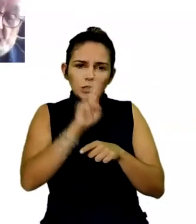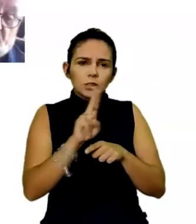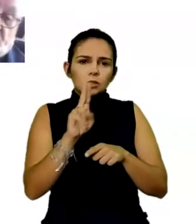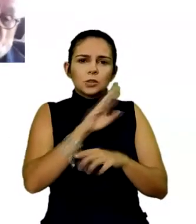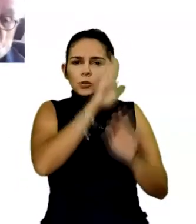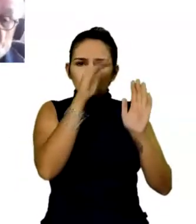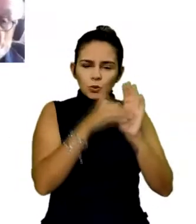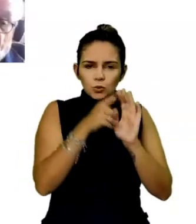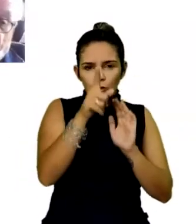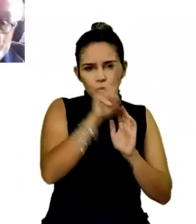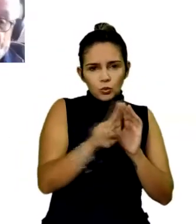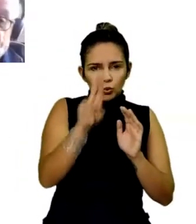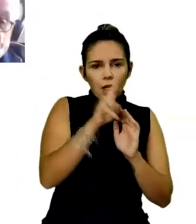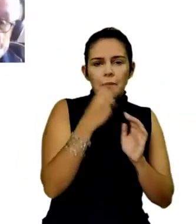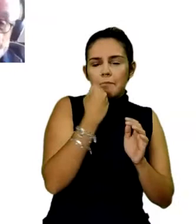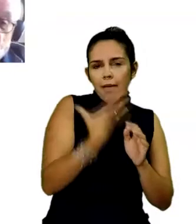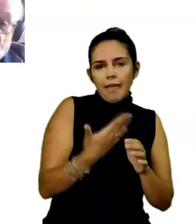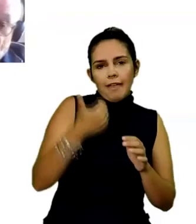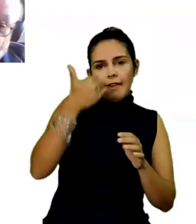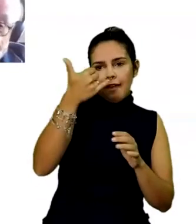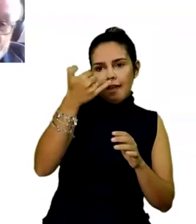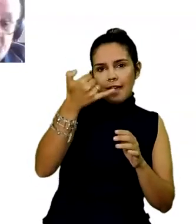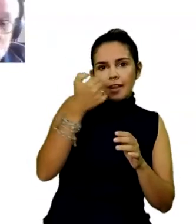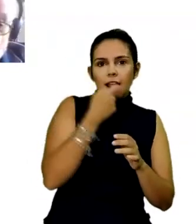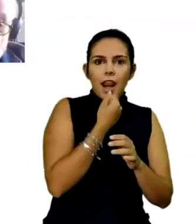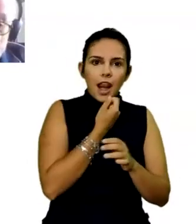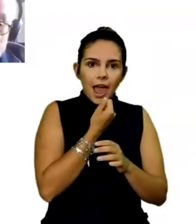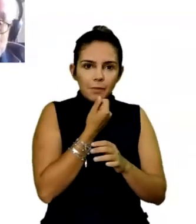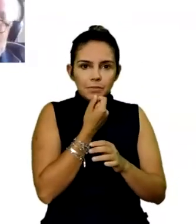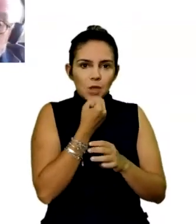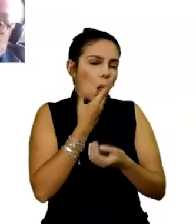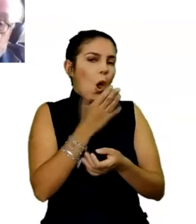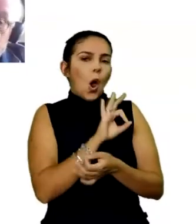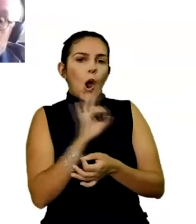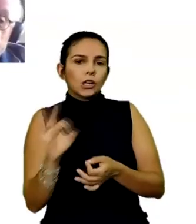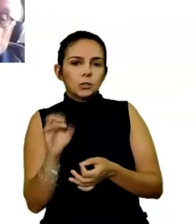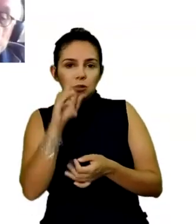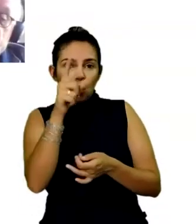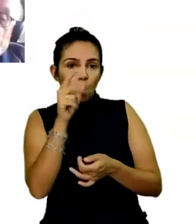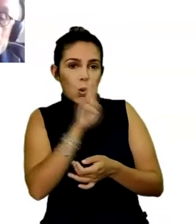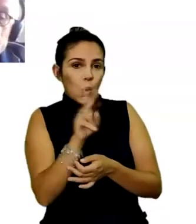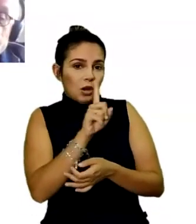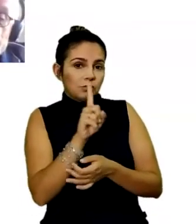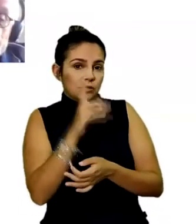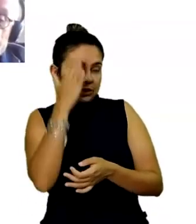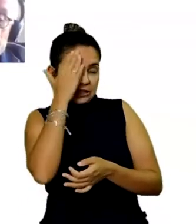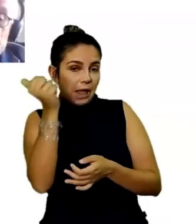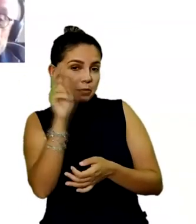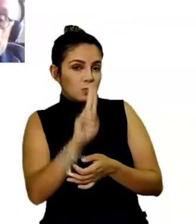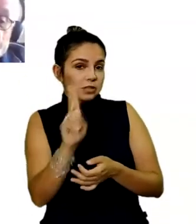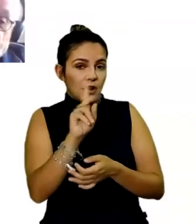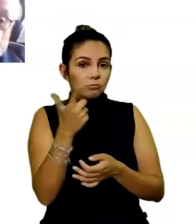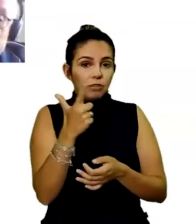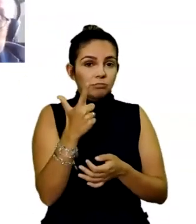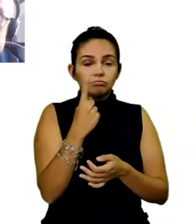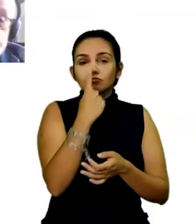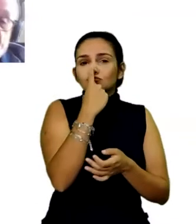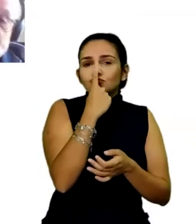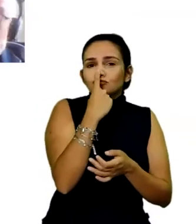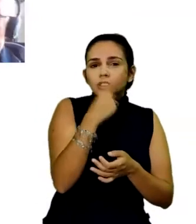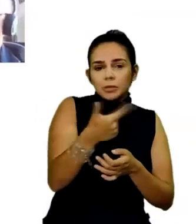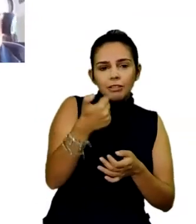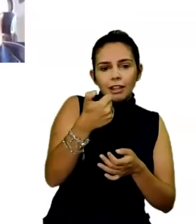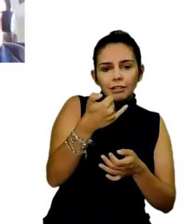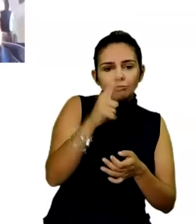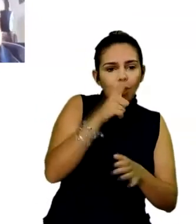como tudo, né? Se você usa bem a caneta e o lápis, está ótimo. Agora, se você usa, não sabe, não tem intimidade com